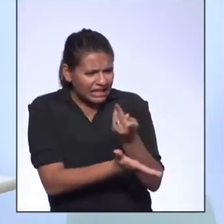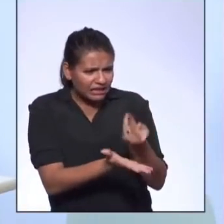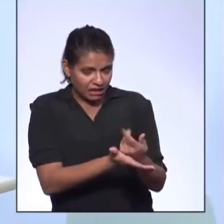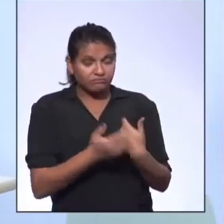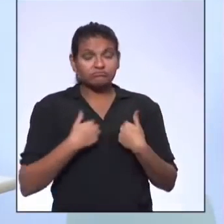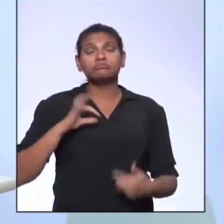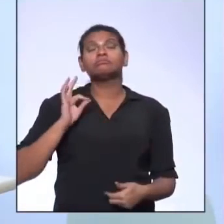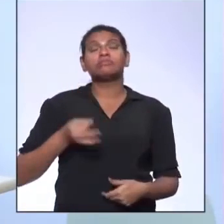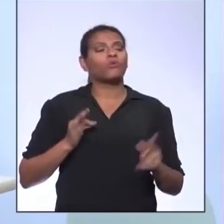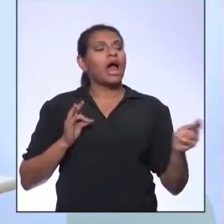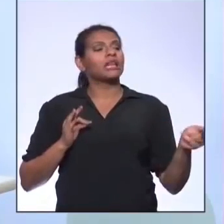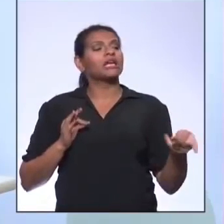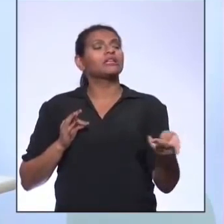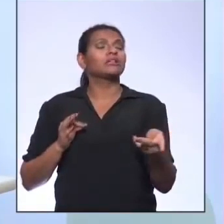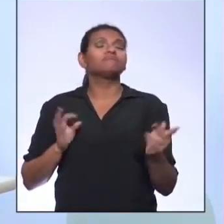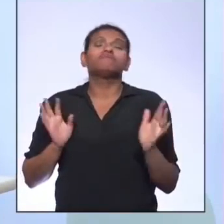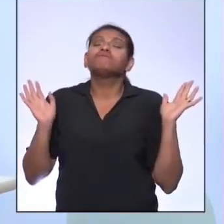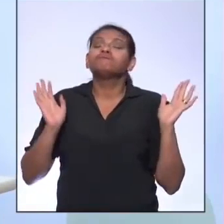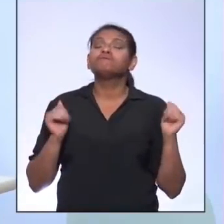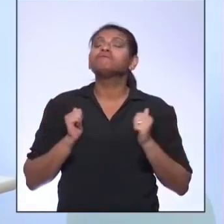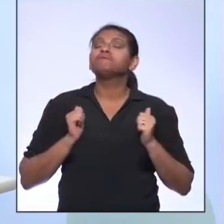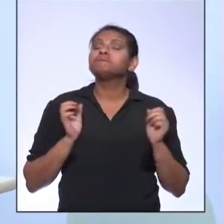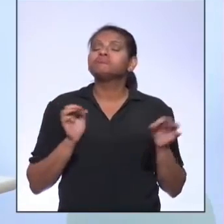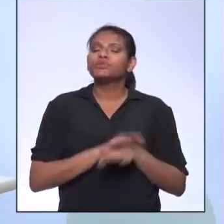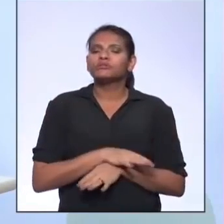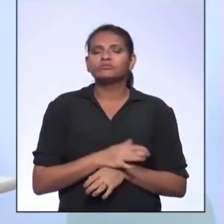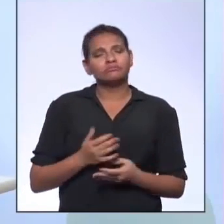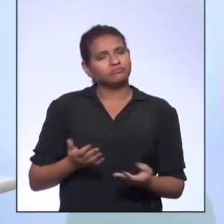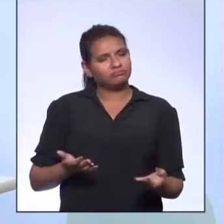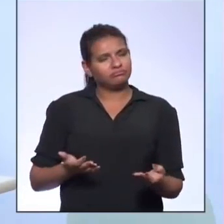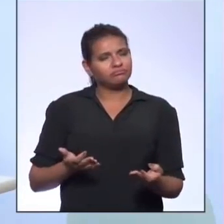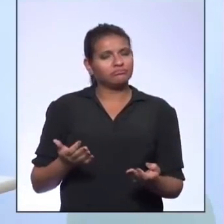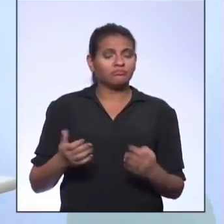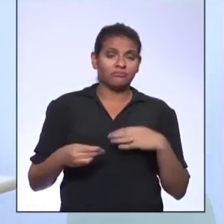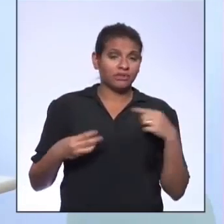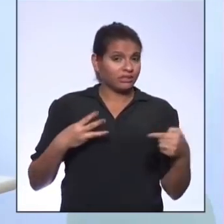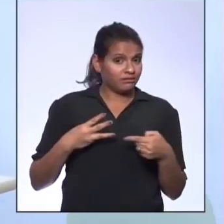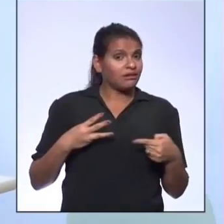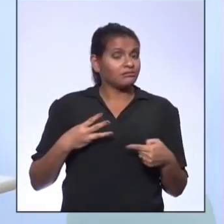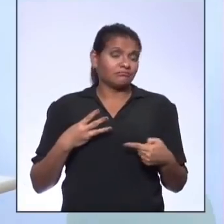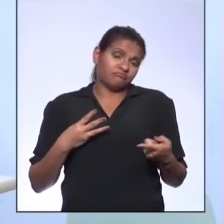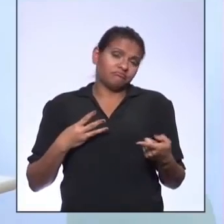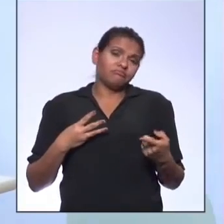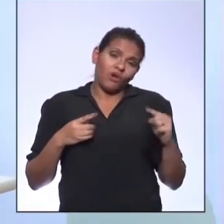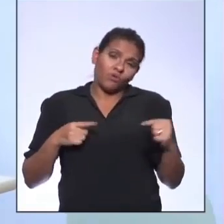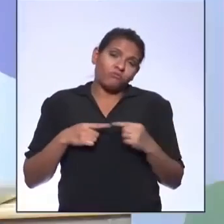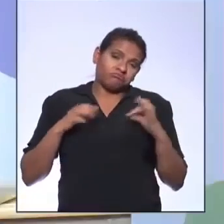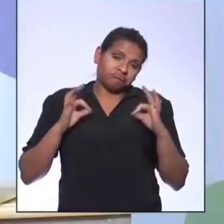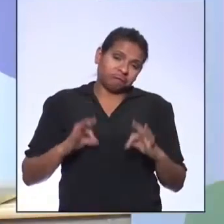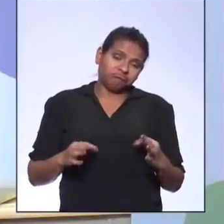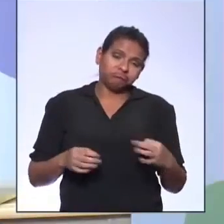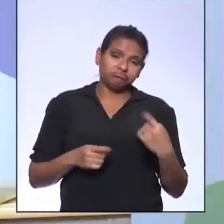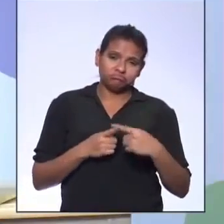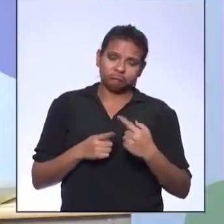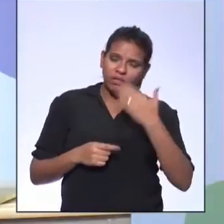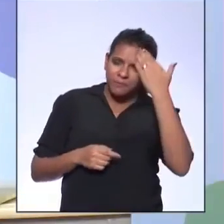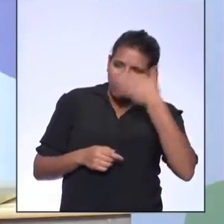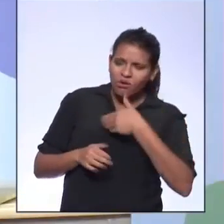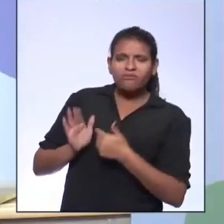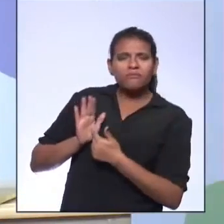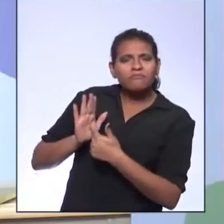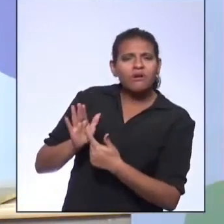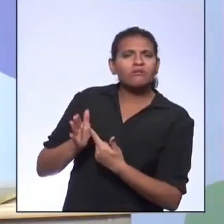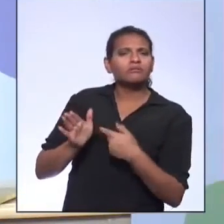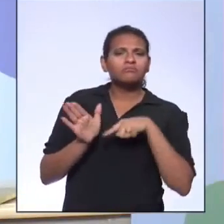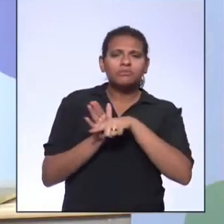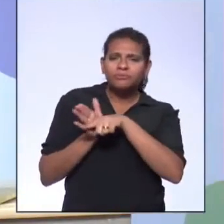Sem buscar argumentos, sem buscar justificativa. A 3, de fato, é um pensamento mais coerente. É um pensamento mais coerente. Não mas sei a gente... se verídico, professora,